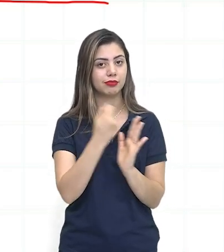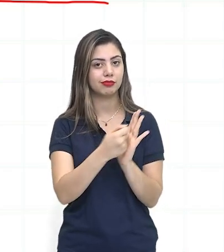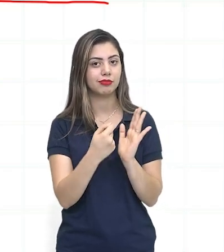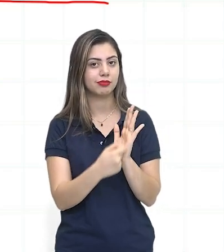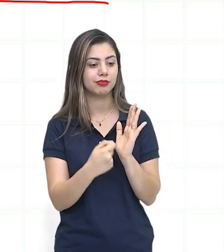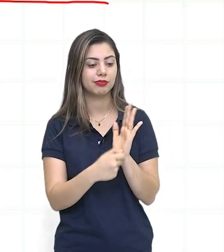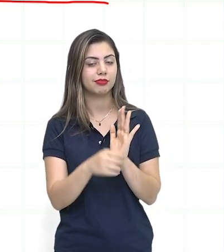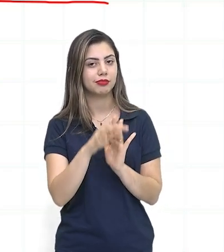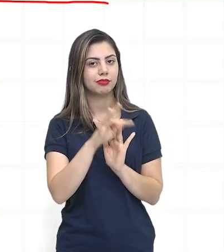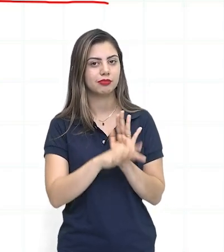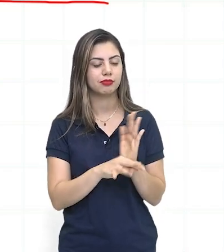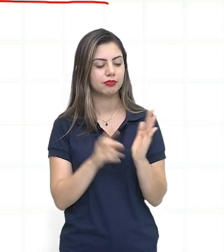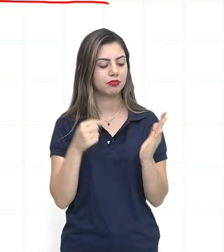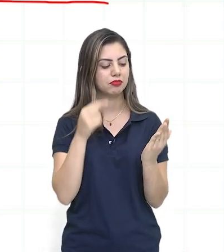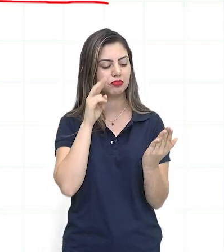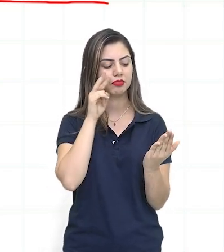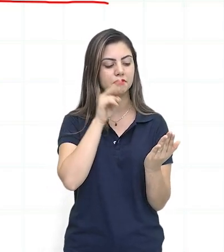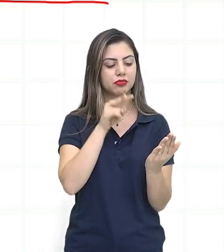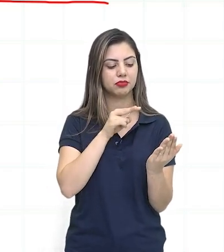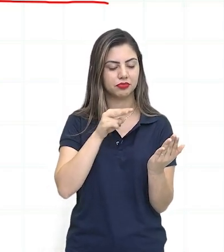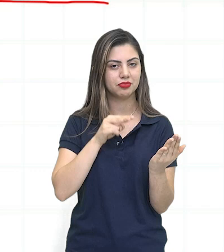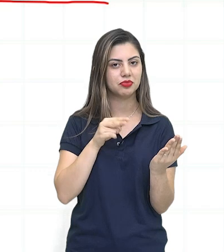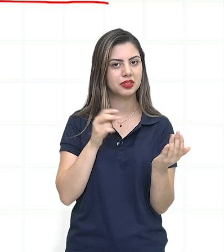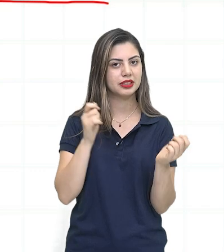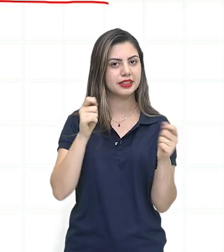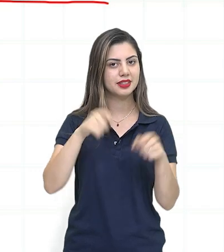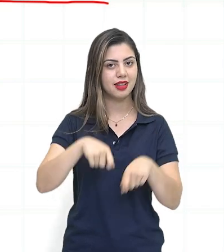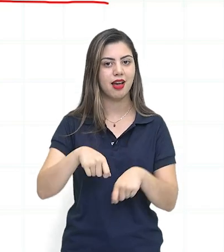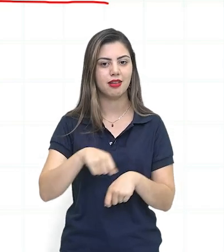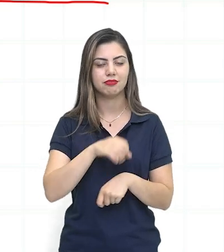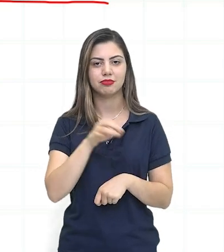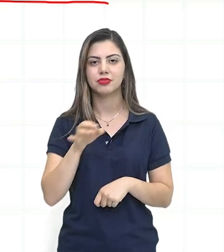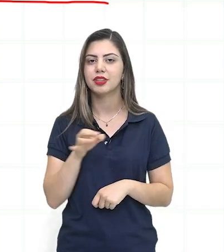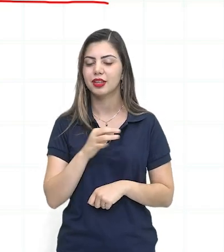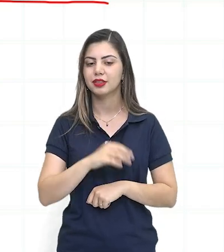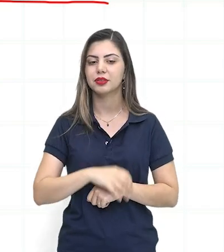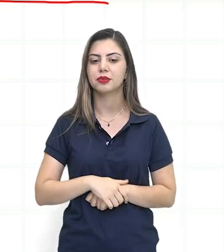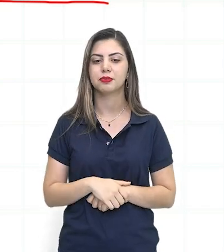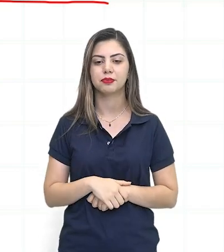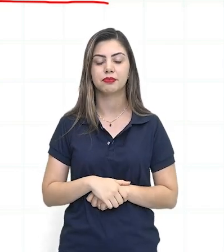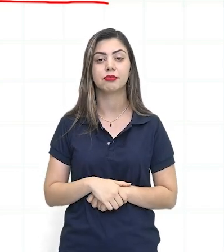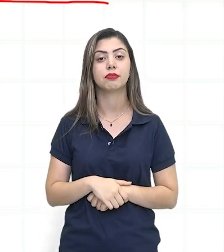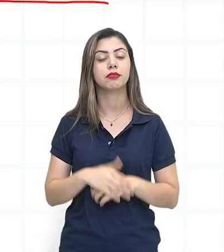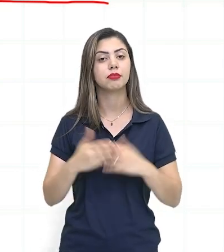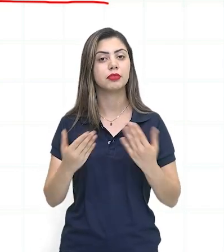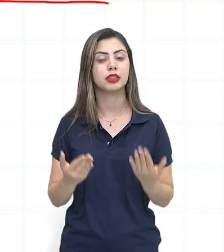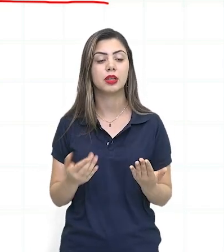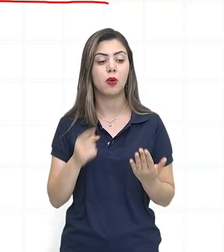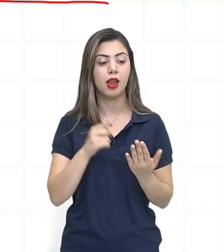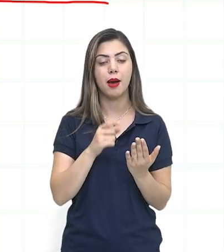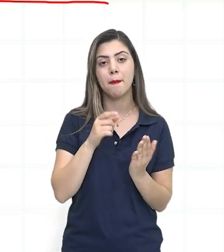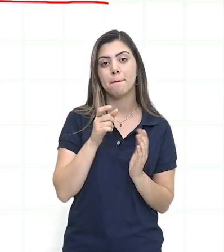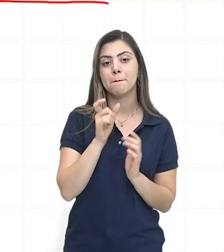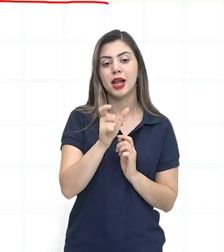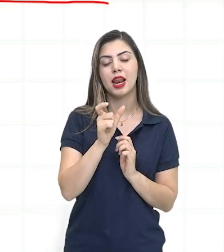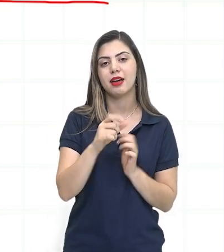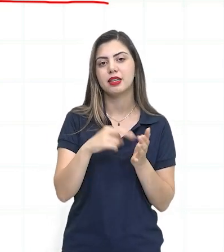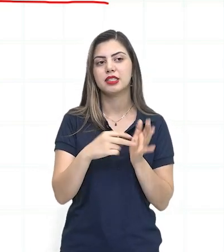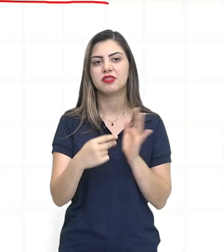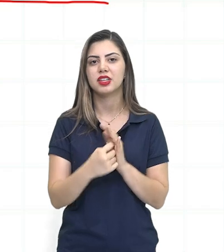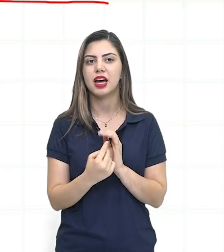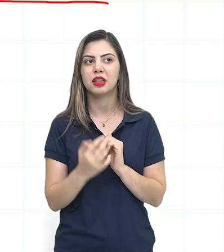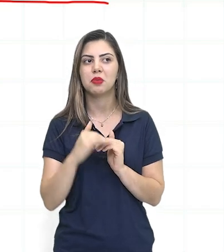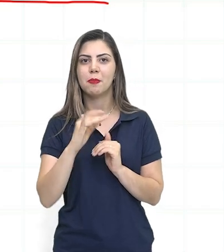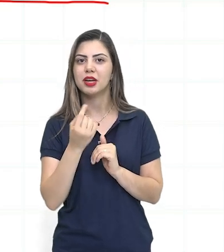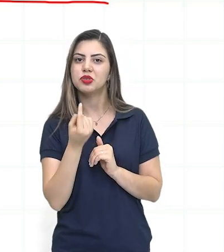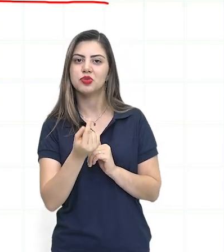de forma evidente, de forma clara, de forma precisa e sem duplo sentido, ou seja, apontando